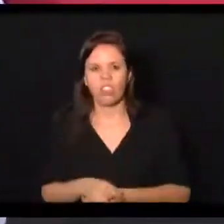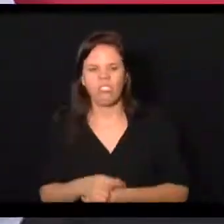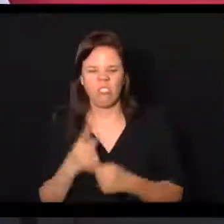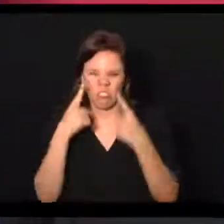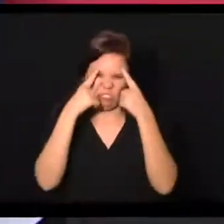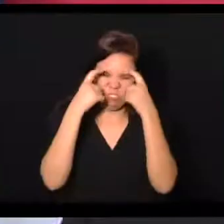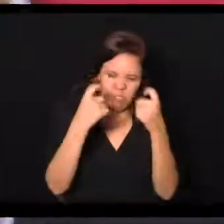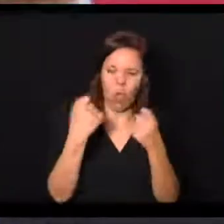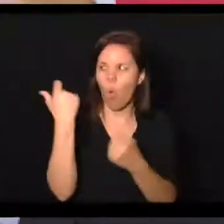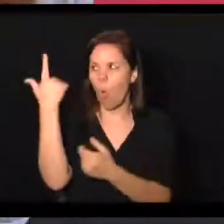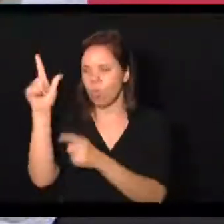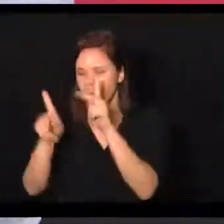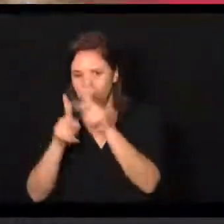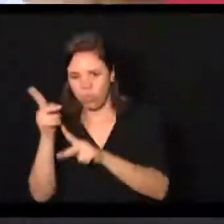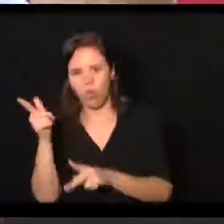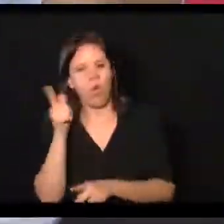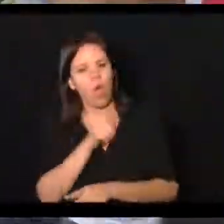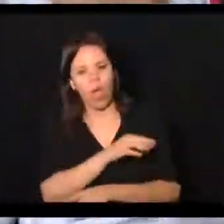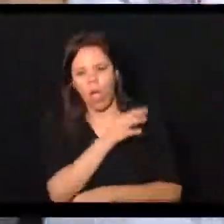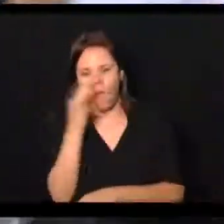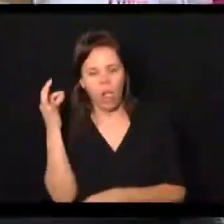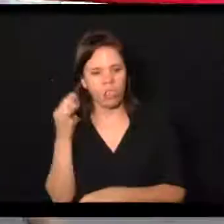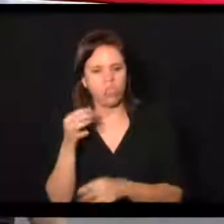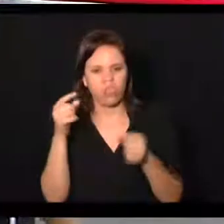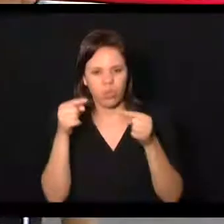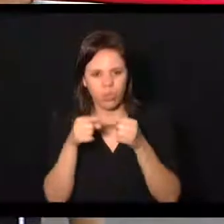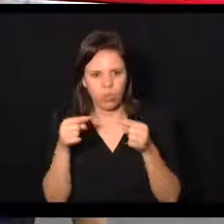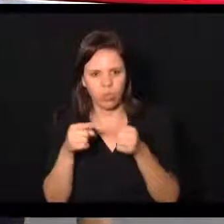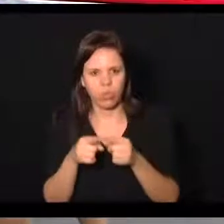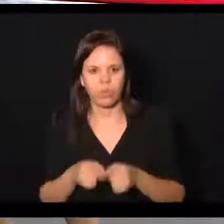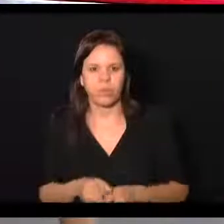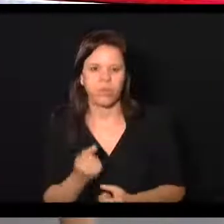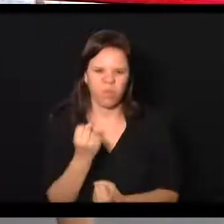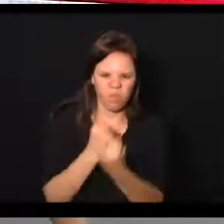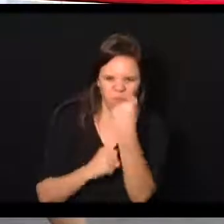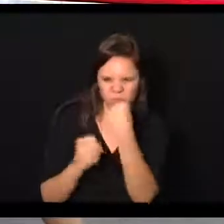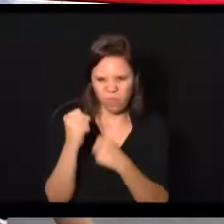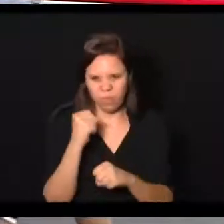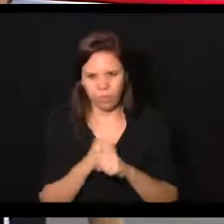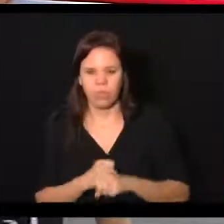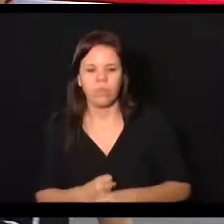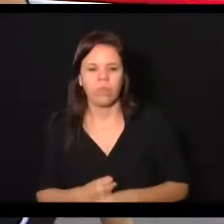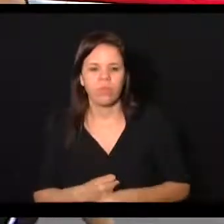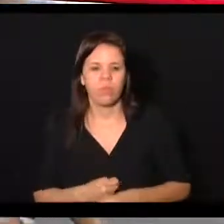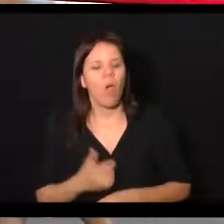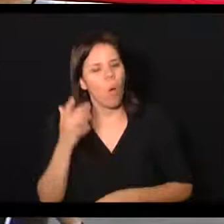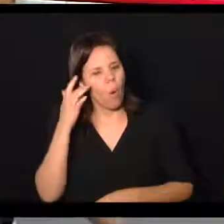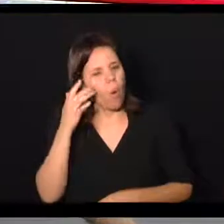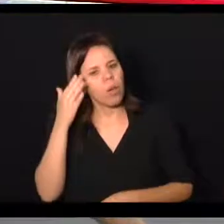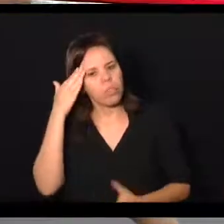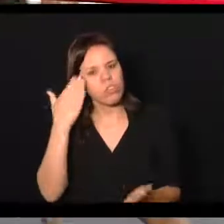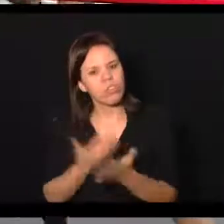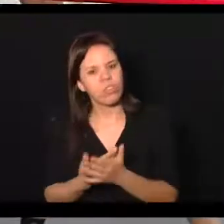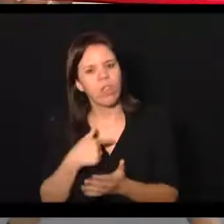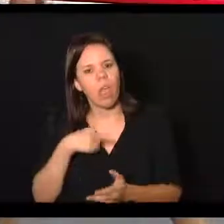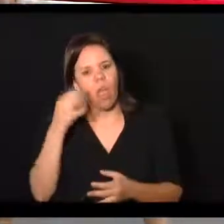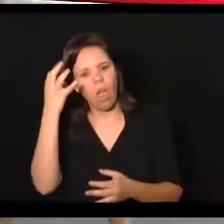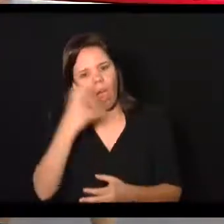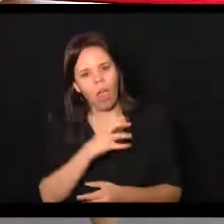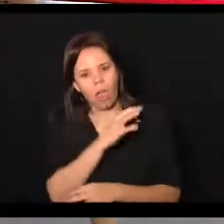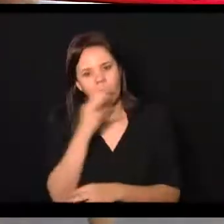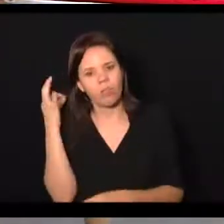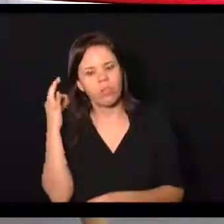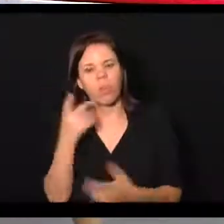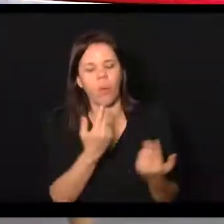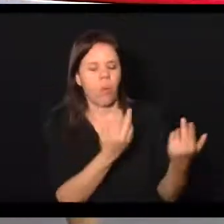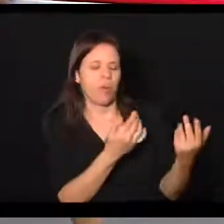violenta, outros consideram a mais justa delas. O boxe, ao meu ver, ele é um esporte franco. Você tem o futebol